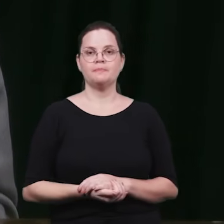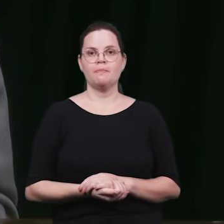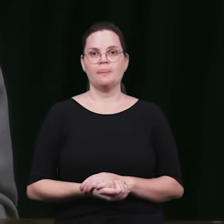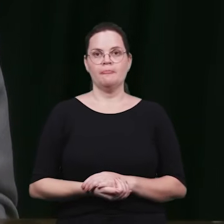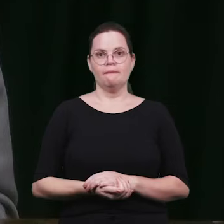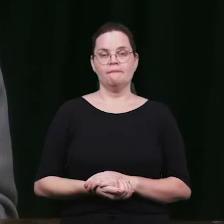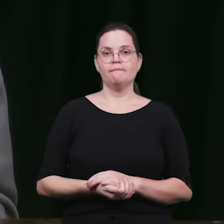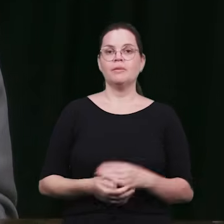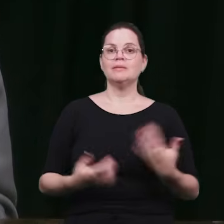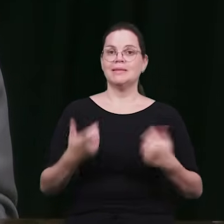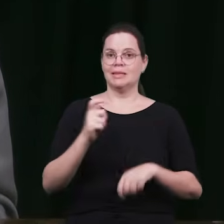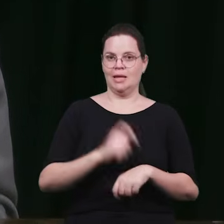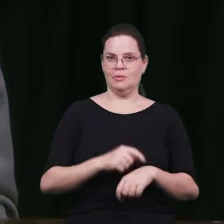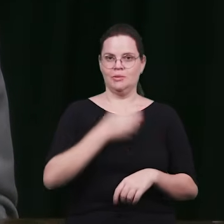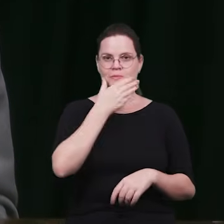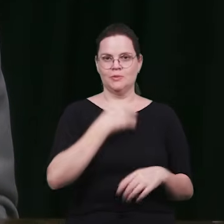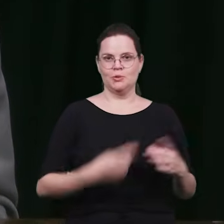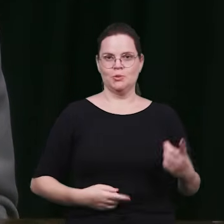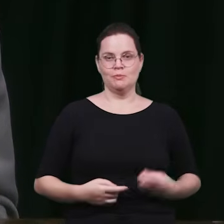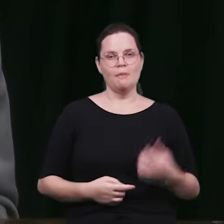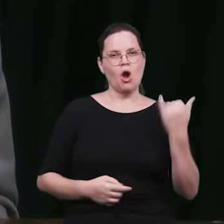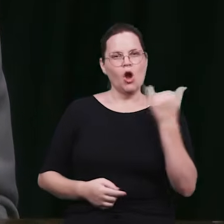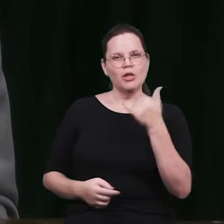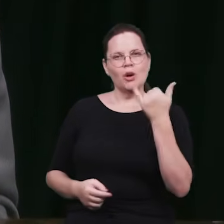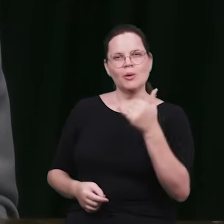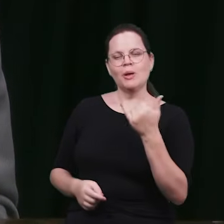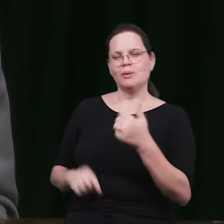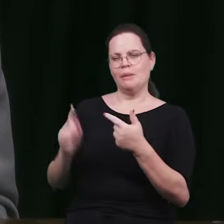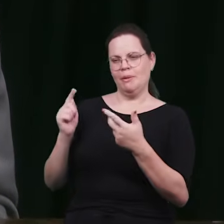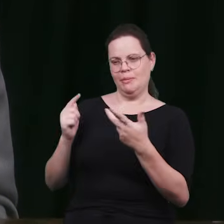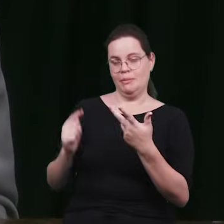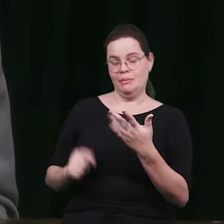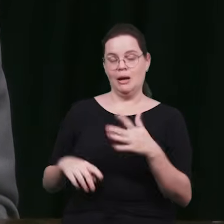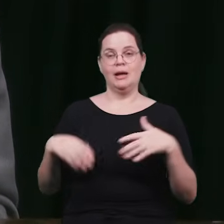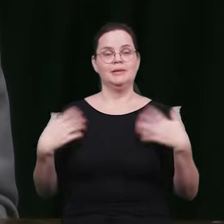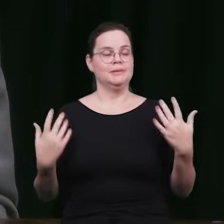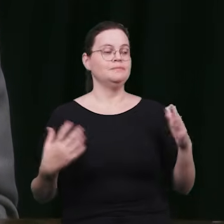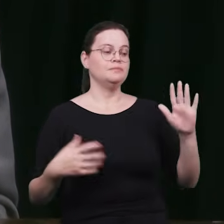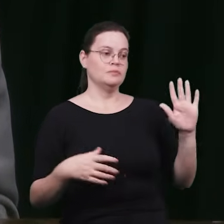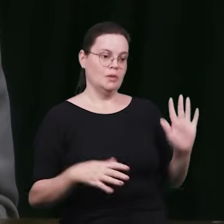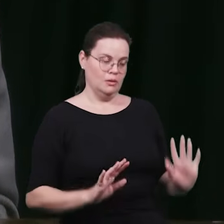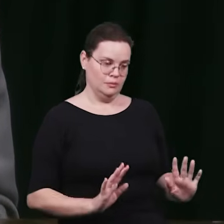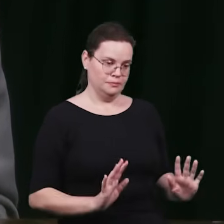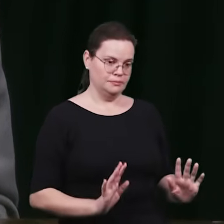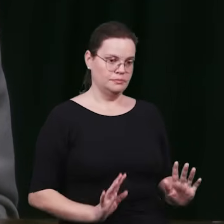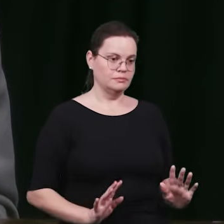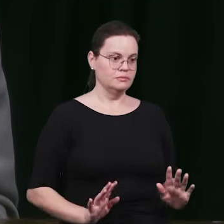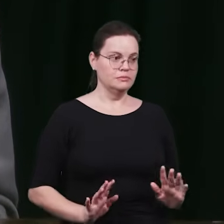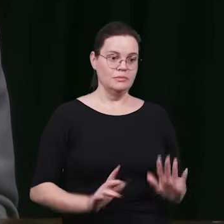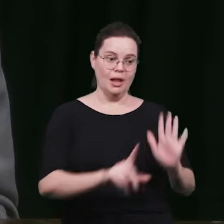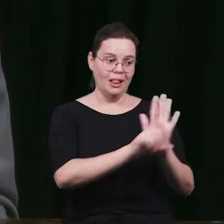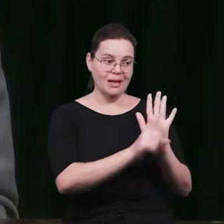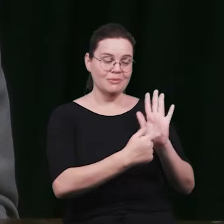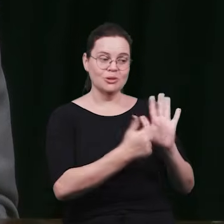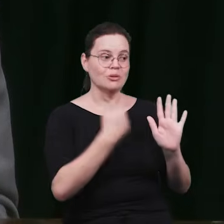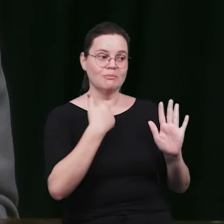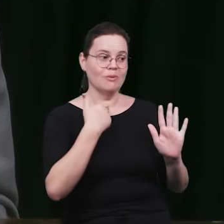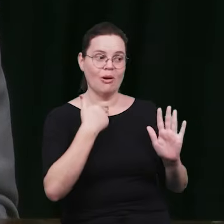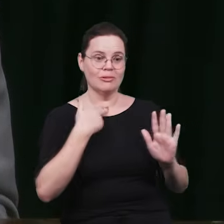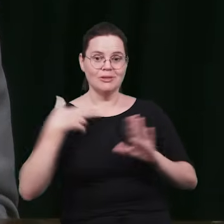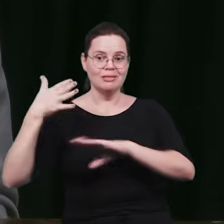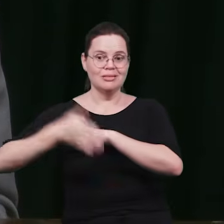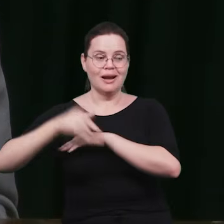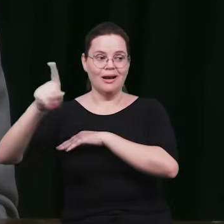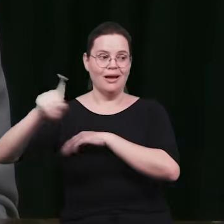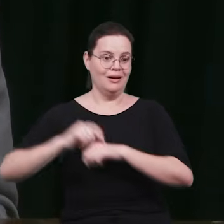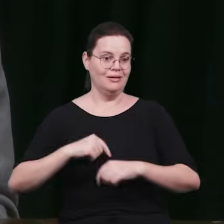informação para Ester, ela vai falar o seguinte: olha, eu não posso entrar na presença do rei,